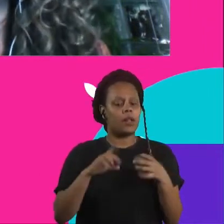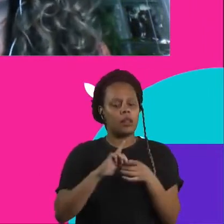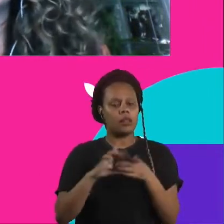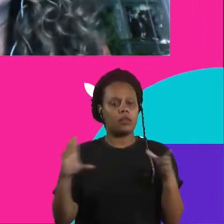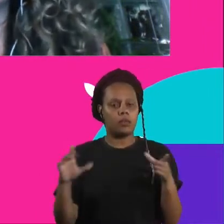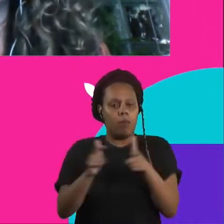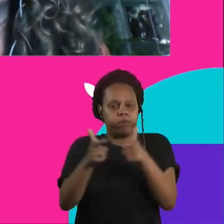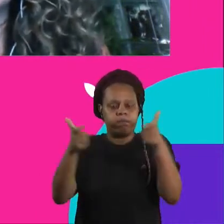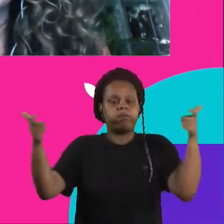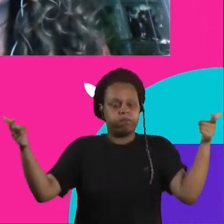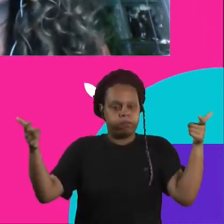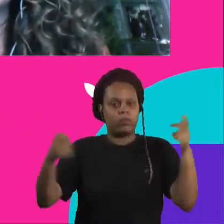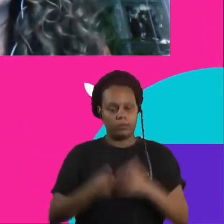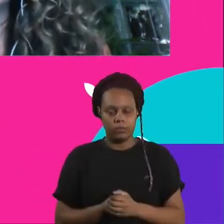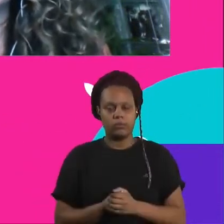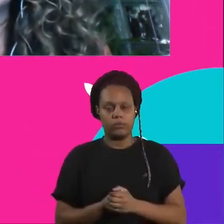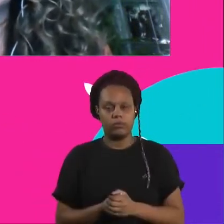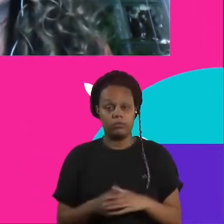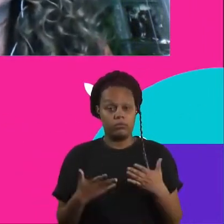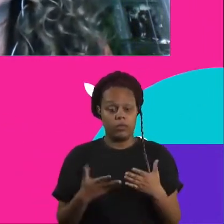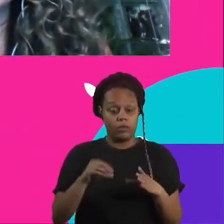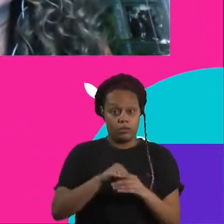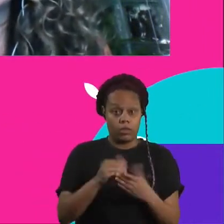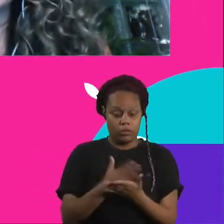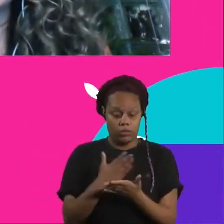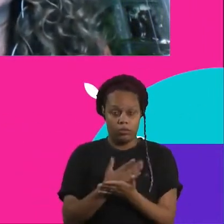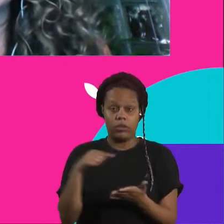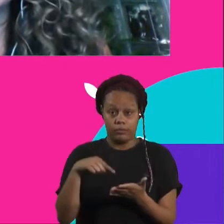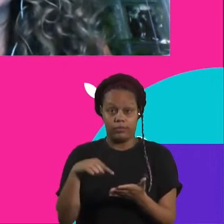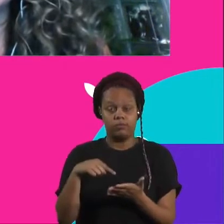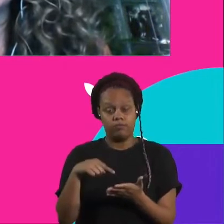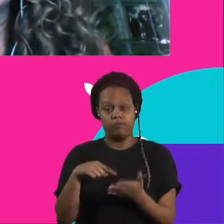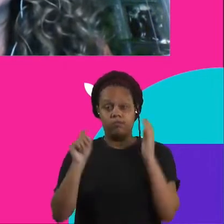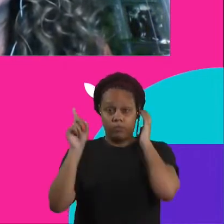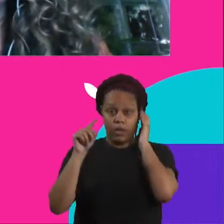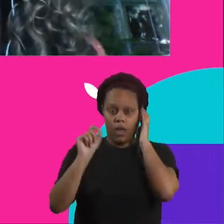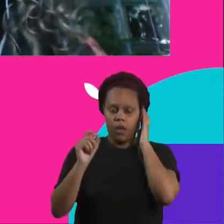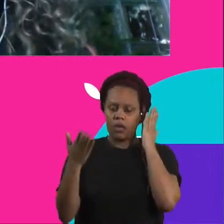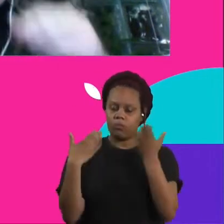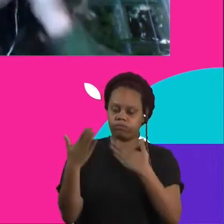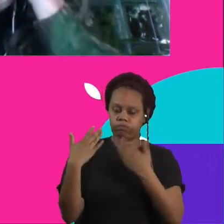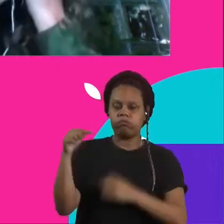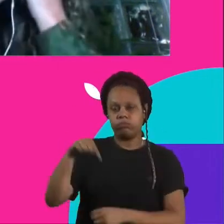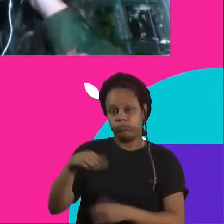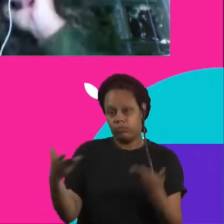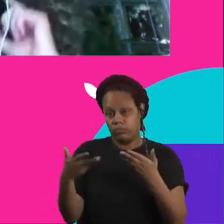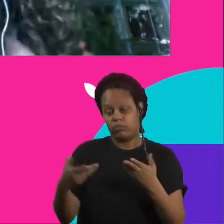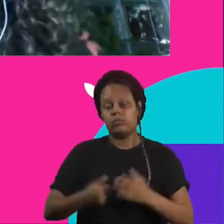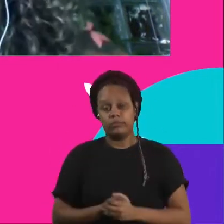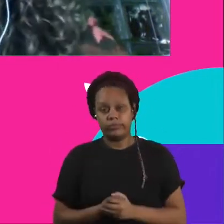E é um pouco disso que a gente traz ali dentro do próprio livro, e eu acho que é isso que a gente está debatendo aqui também, né? Como que a